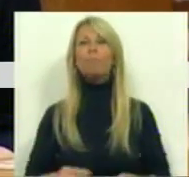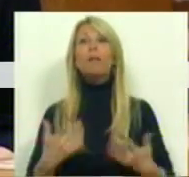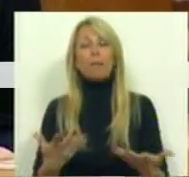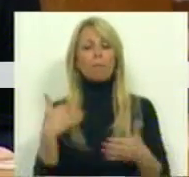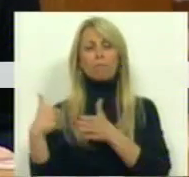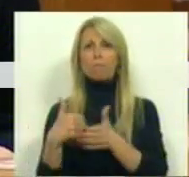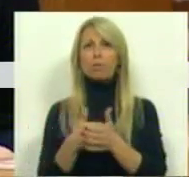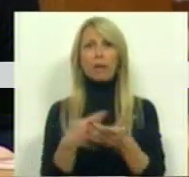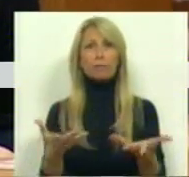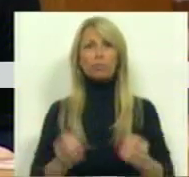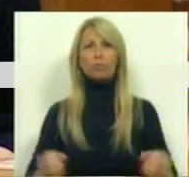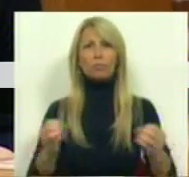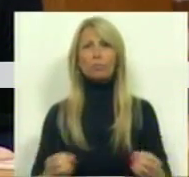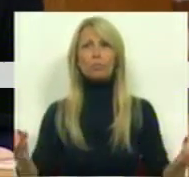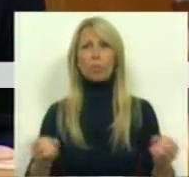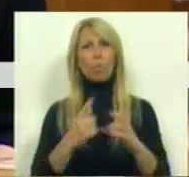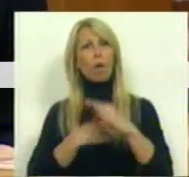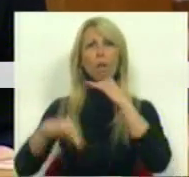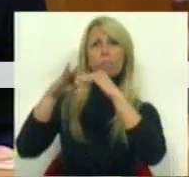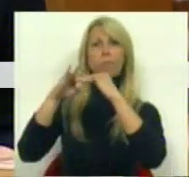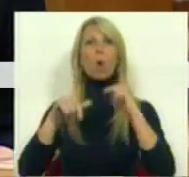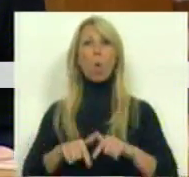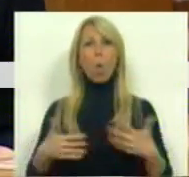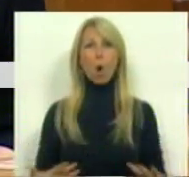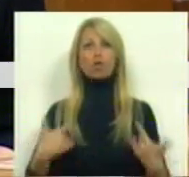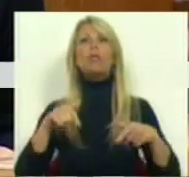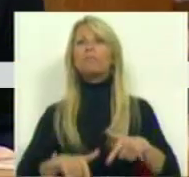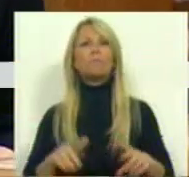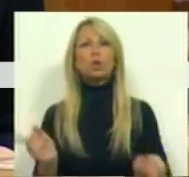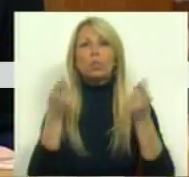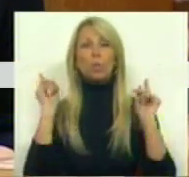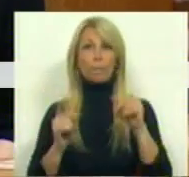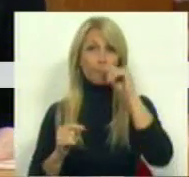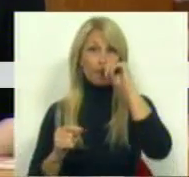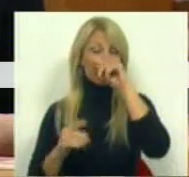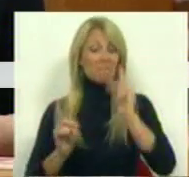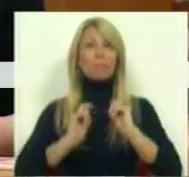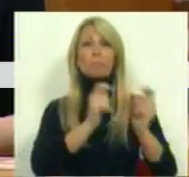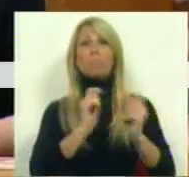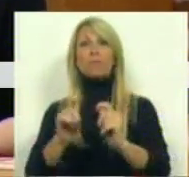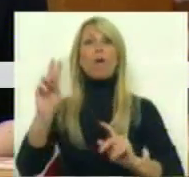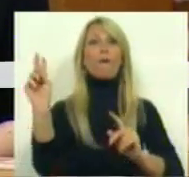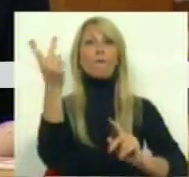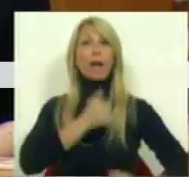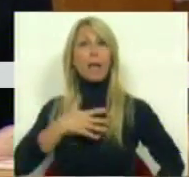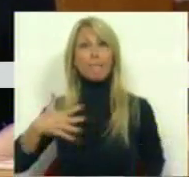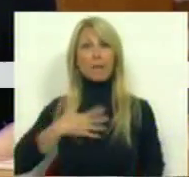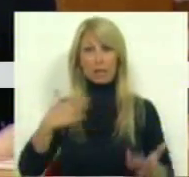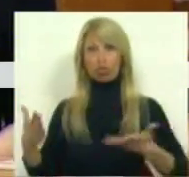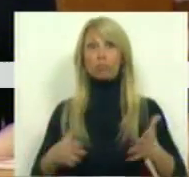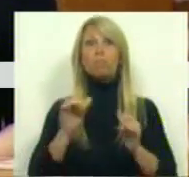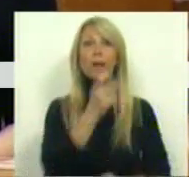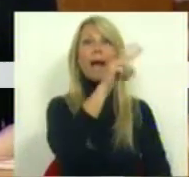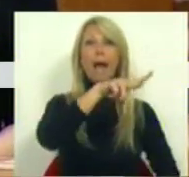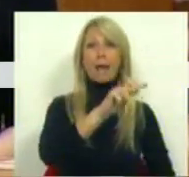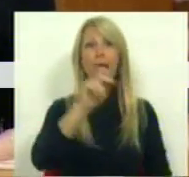à altura do que aqui nos traz hoje. A entrega de 2 empresas estratégicas, a ANA e a TAP,